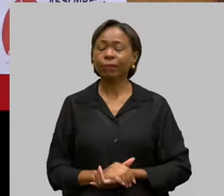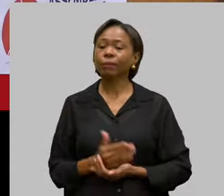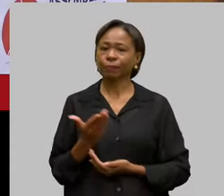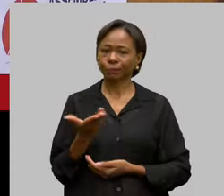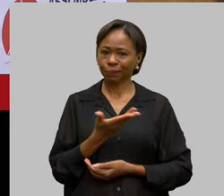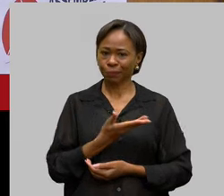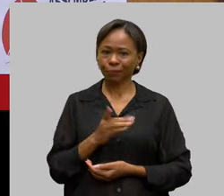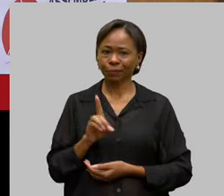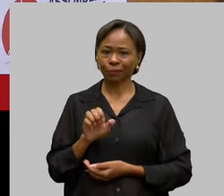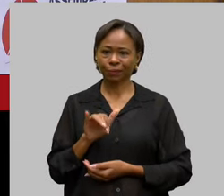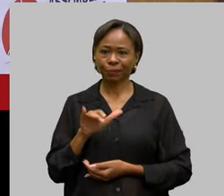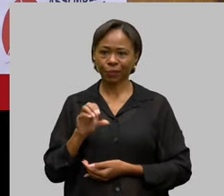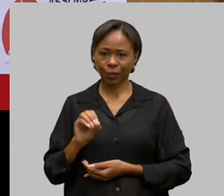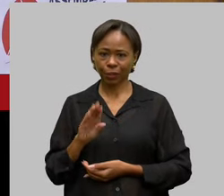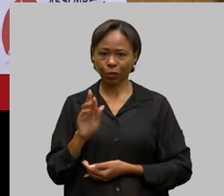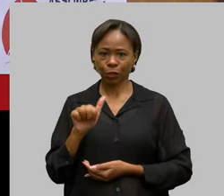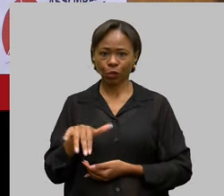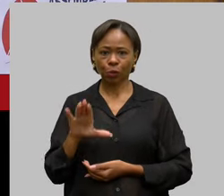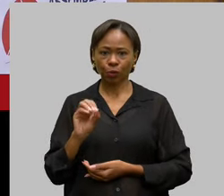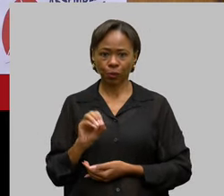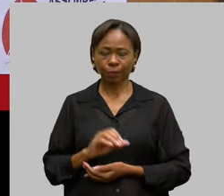Lopes da anfip Minas